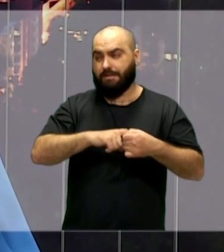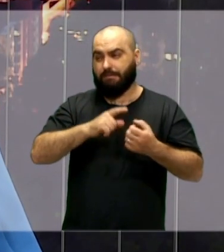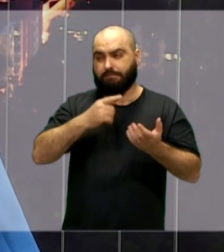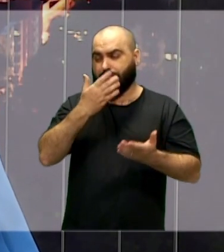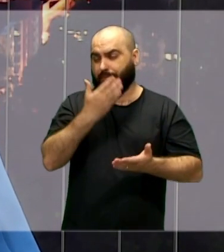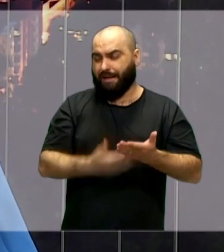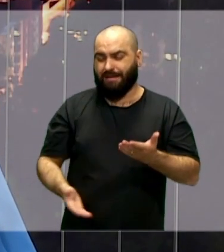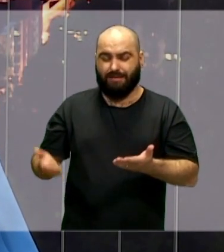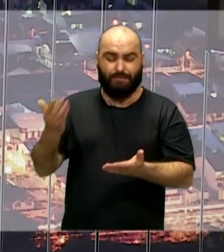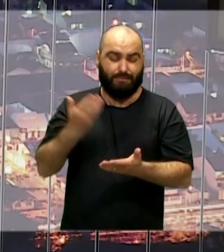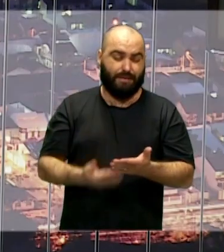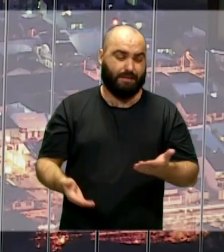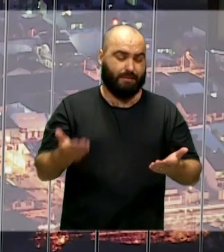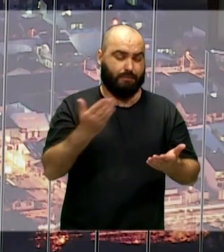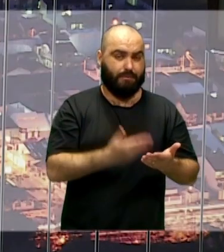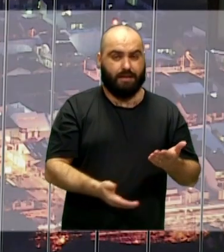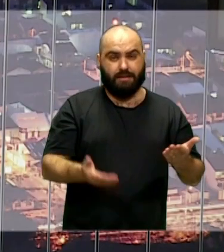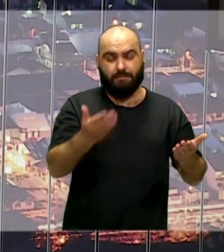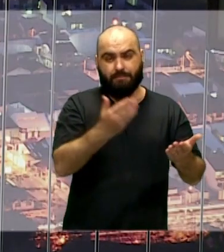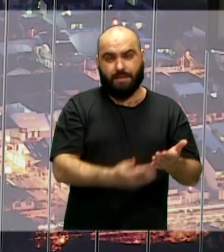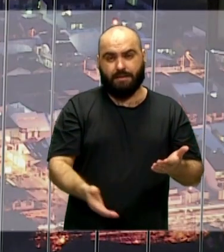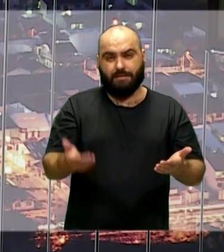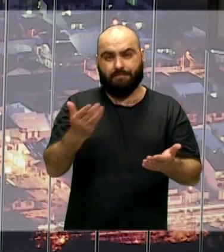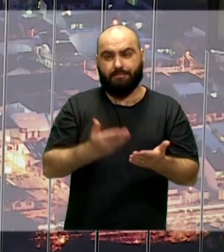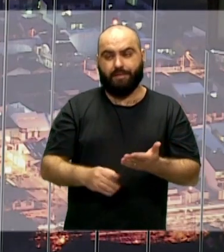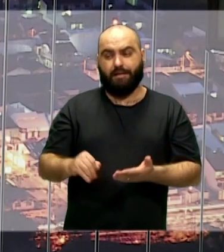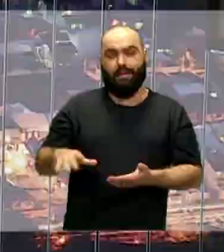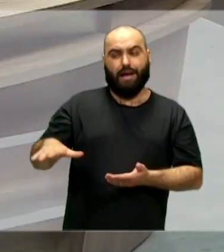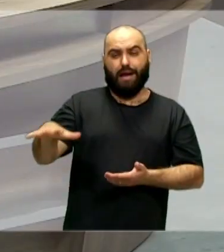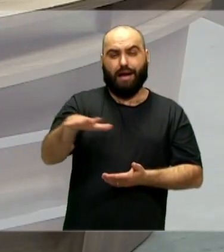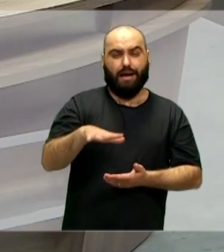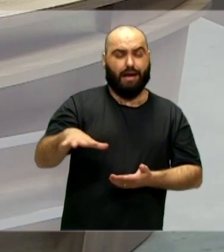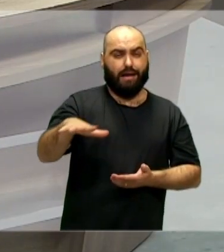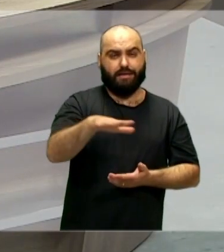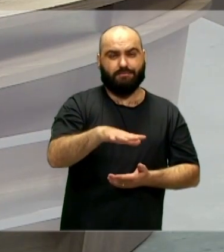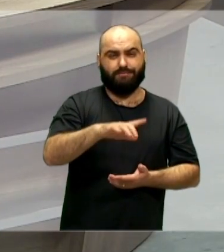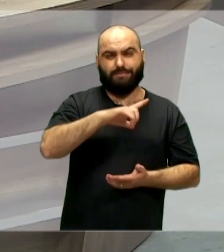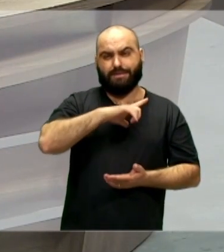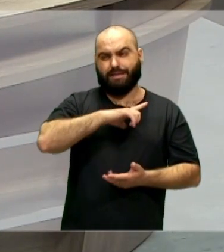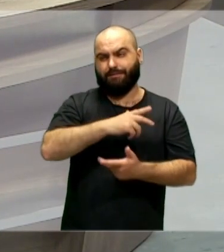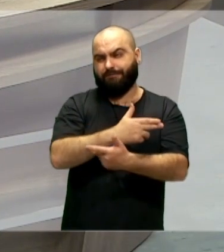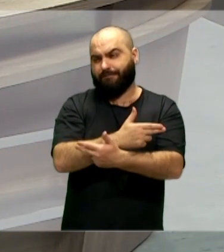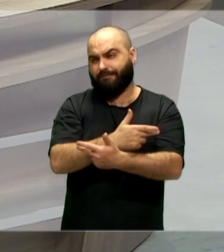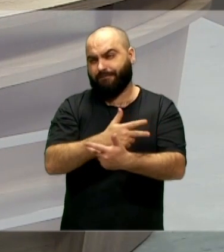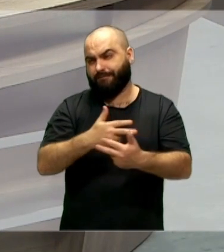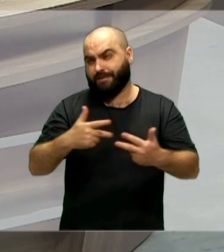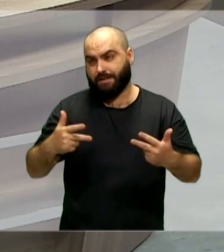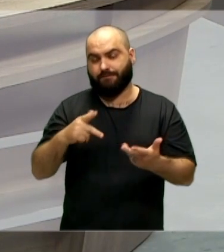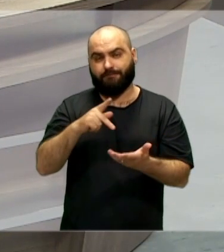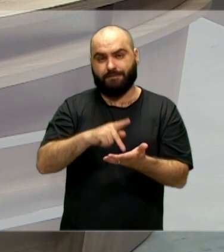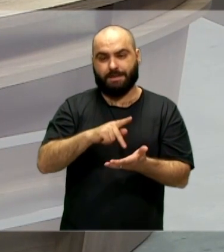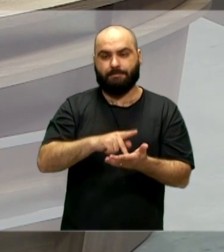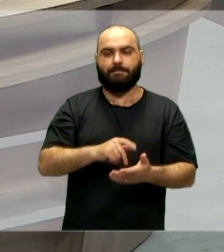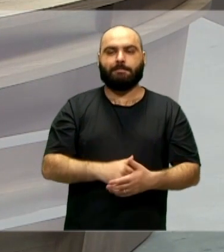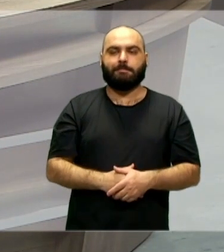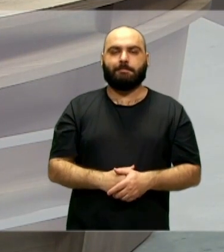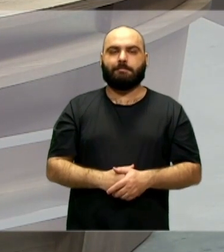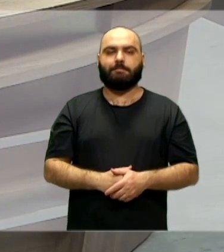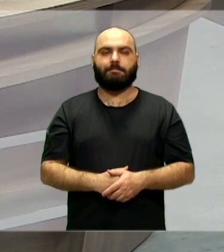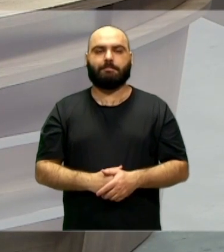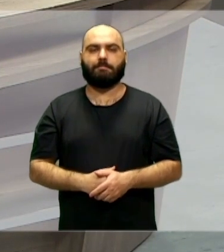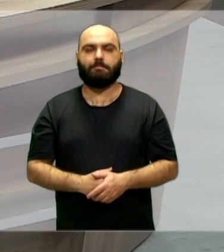Então, e esse principalmente existe muita reação, né? Mas qual seria